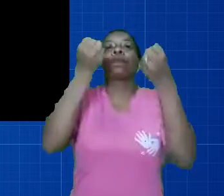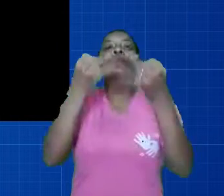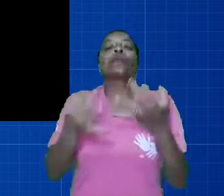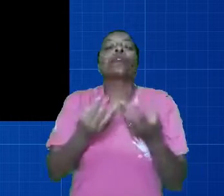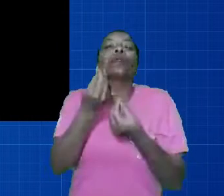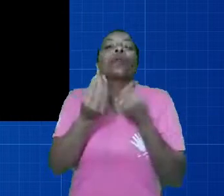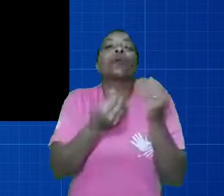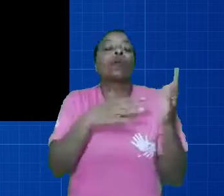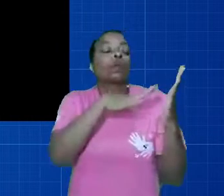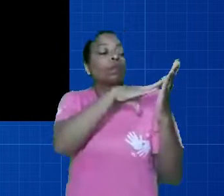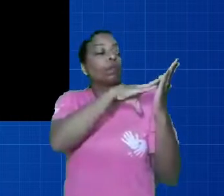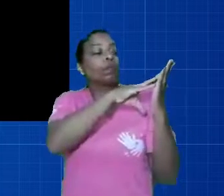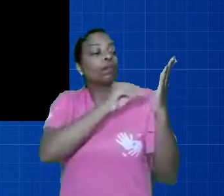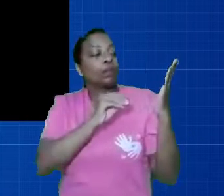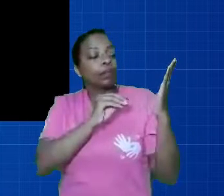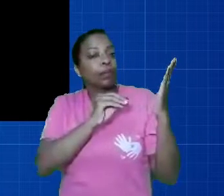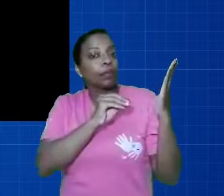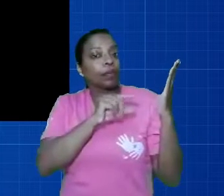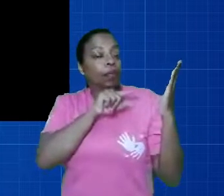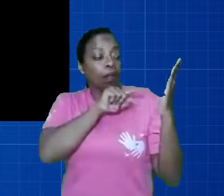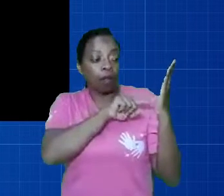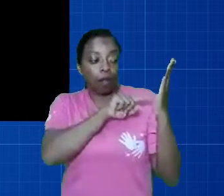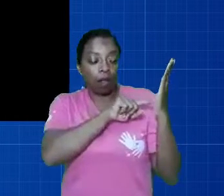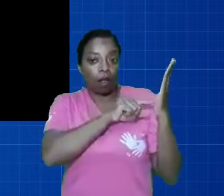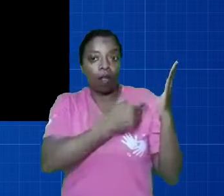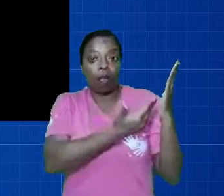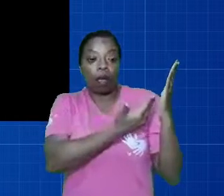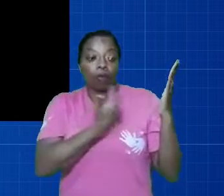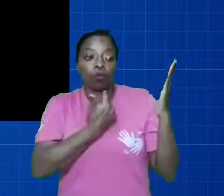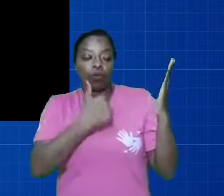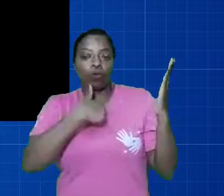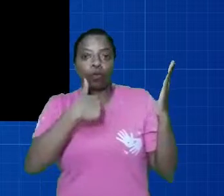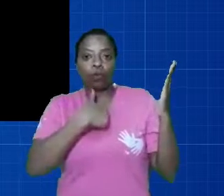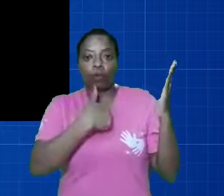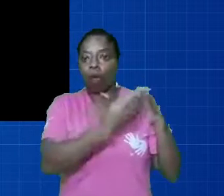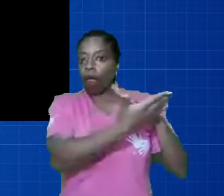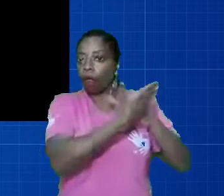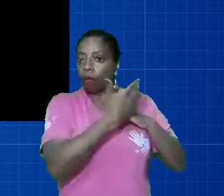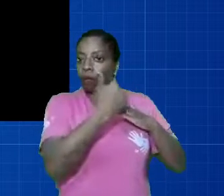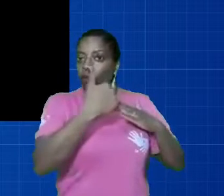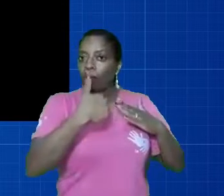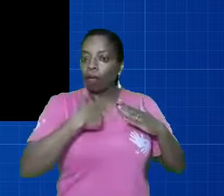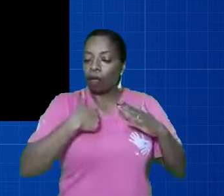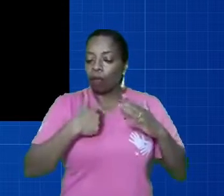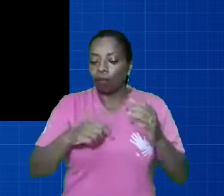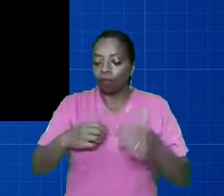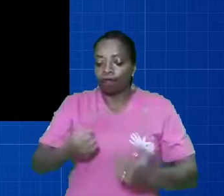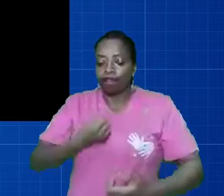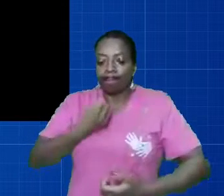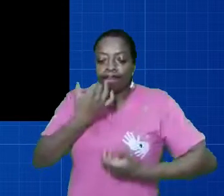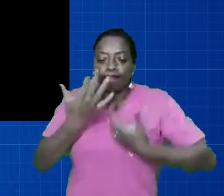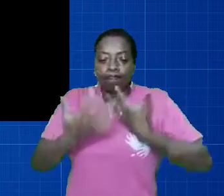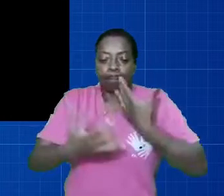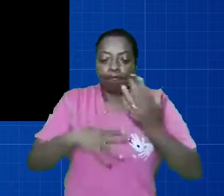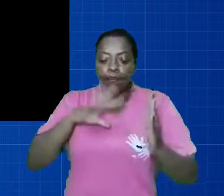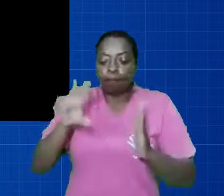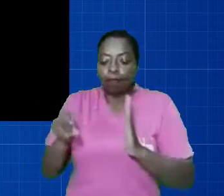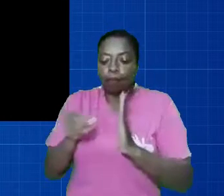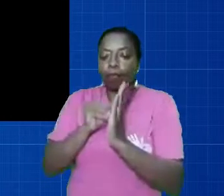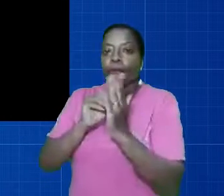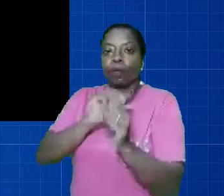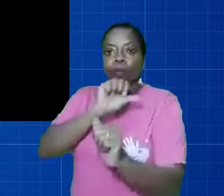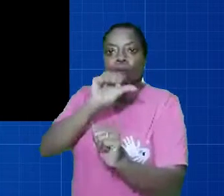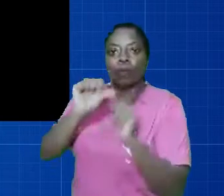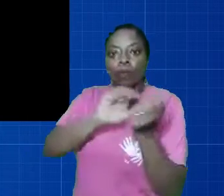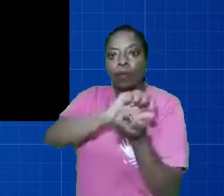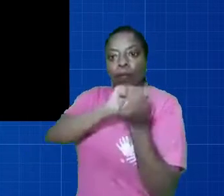cópia como um elemento de start da criação, né? Mas para ajudar as crianças. Então, esses